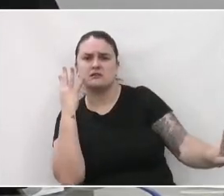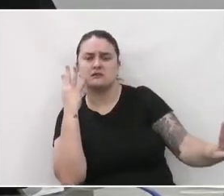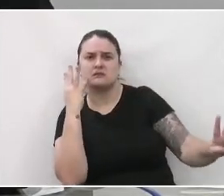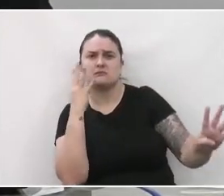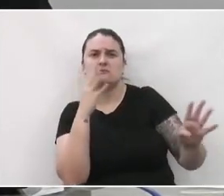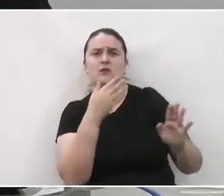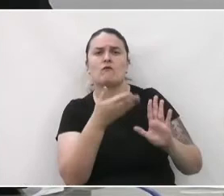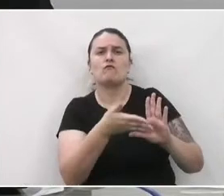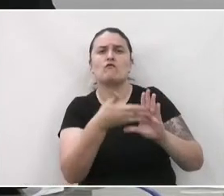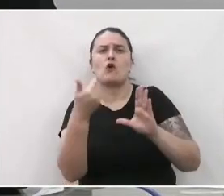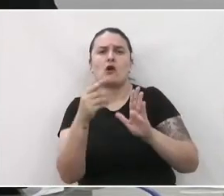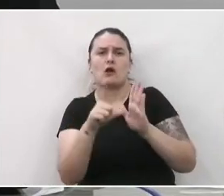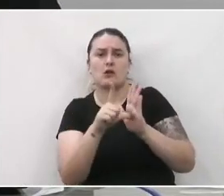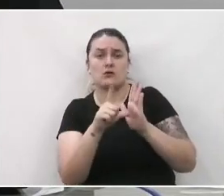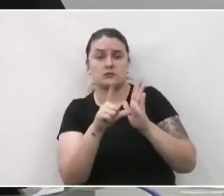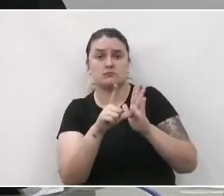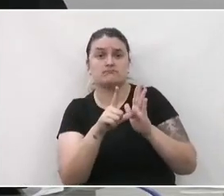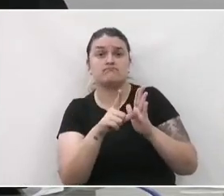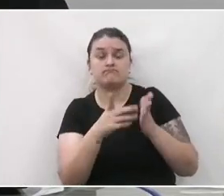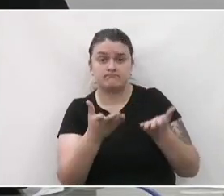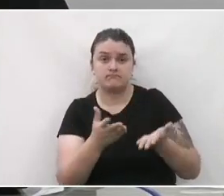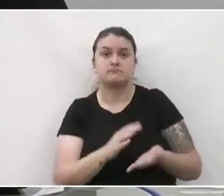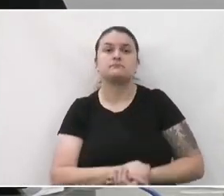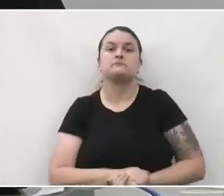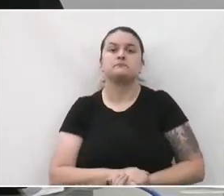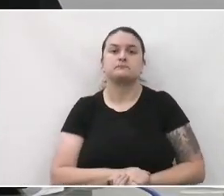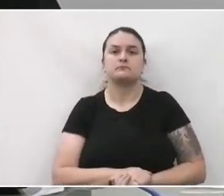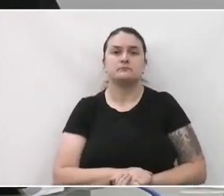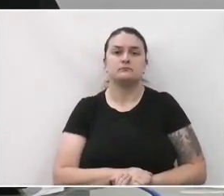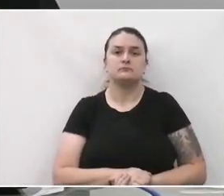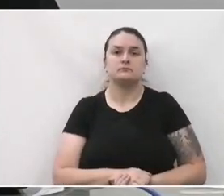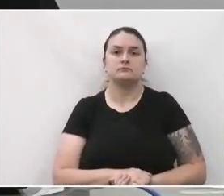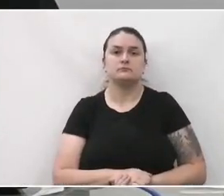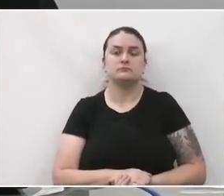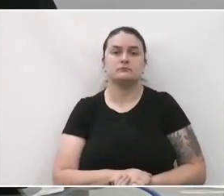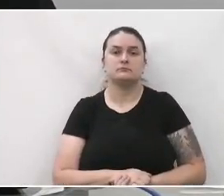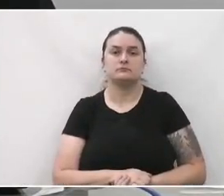formavam do lado de fora de alguns estabelecimentos,